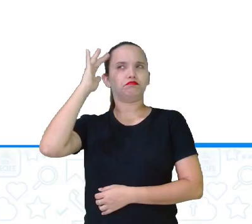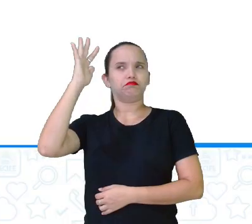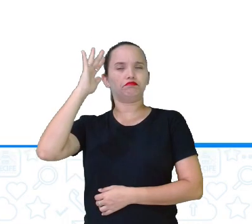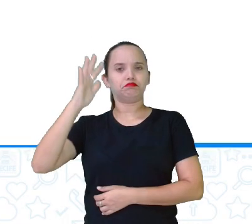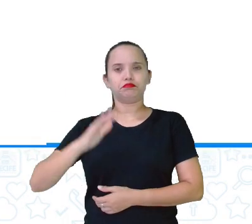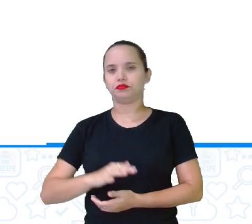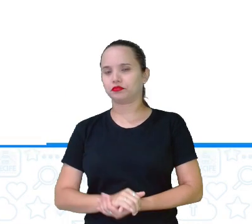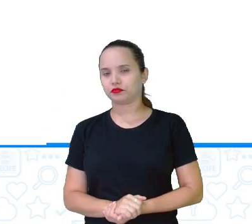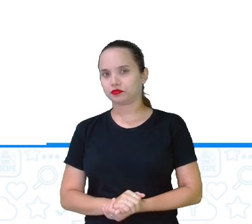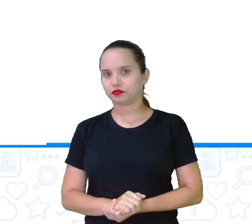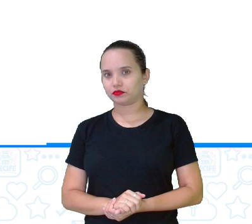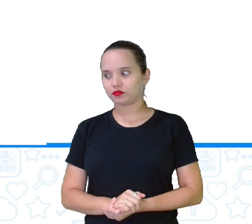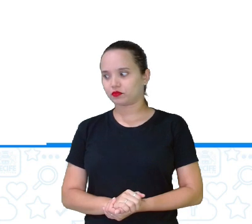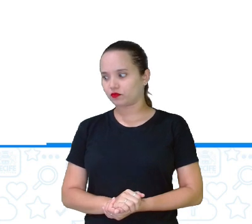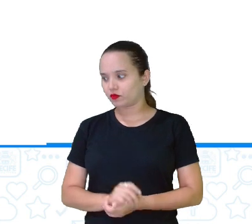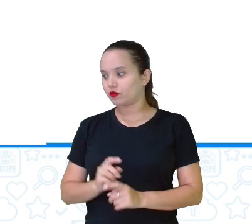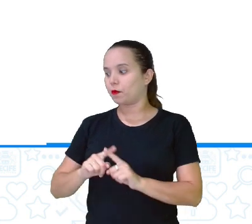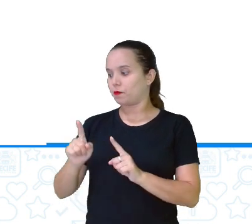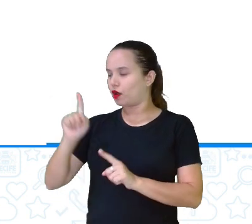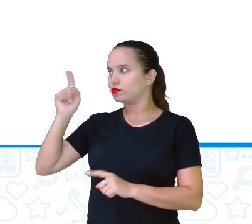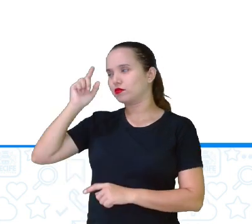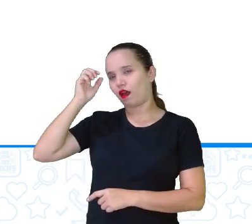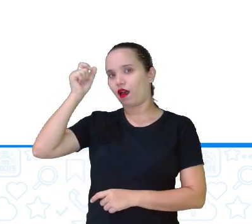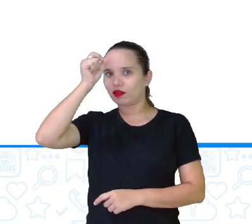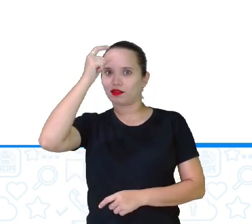A lógica é essa mesmo.